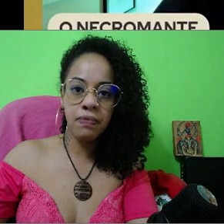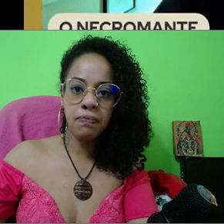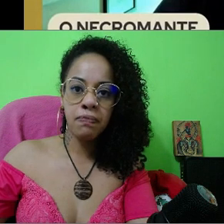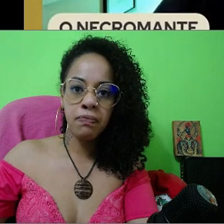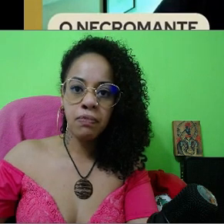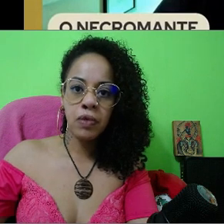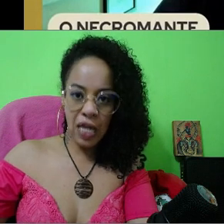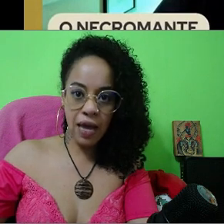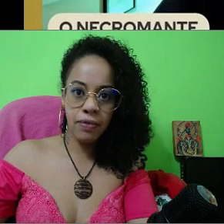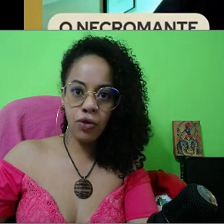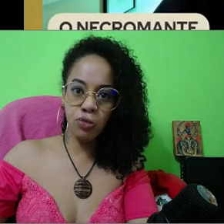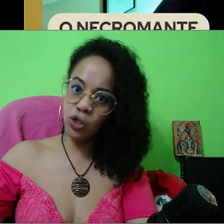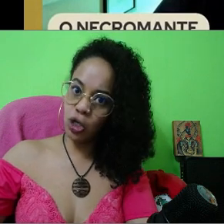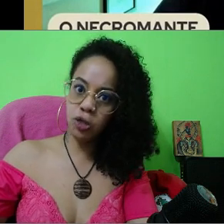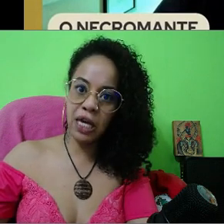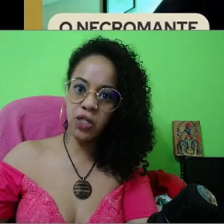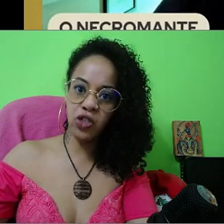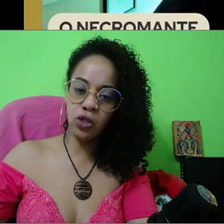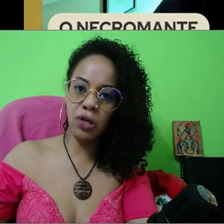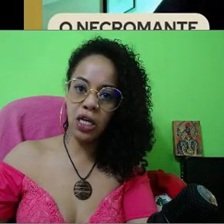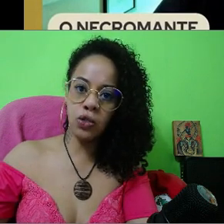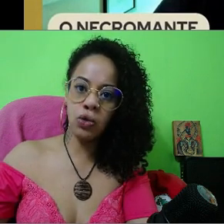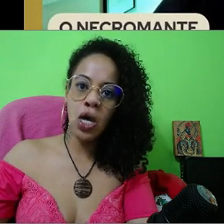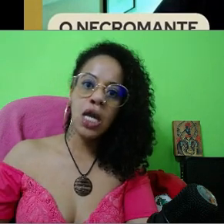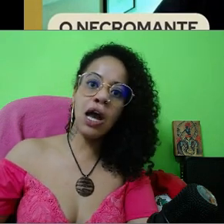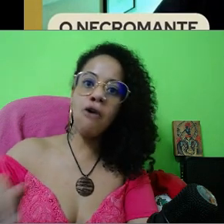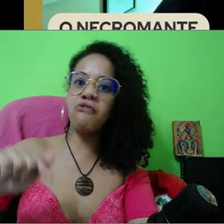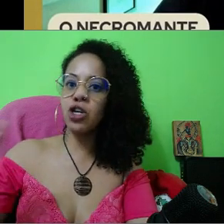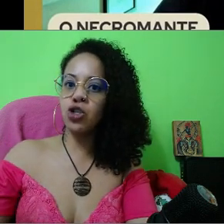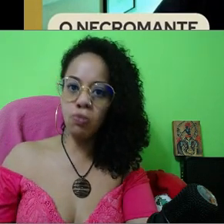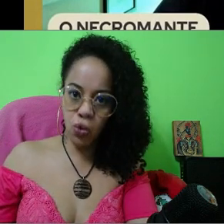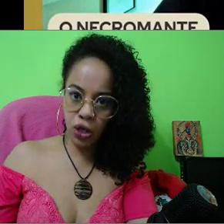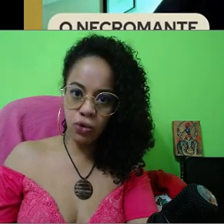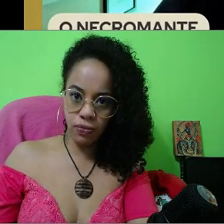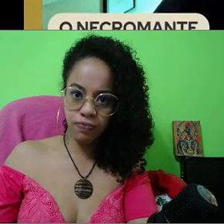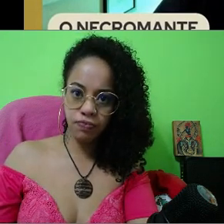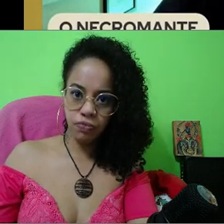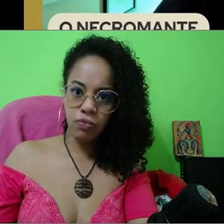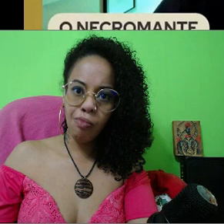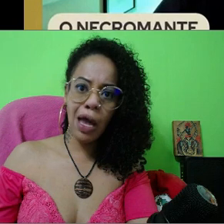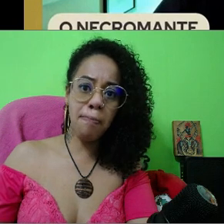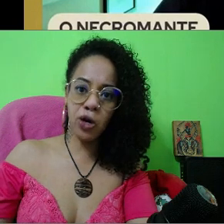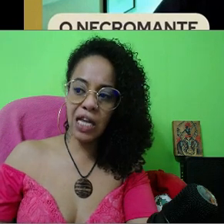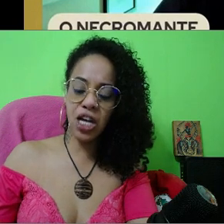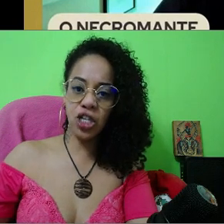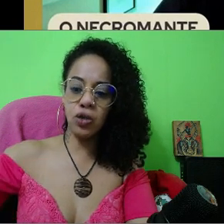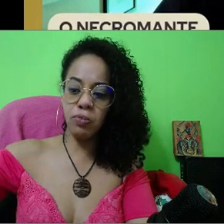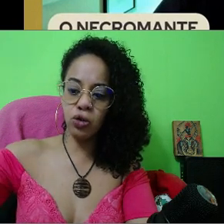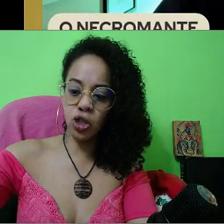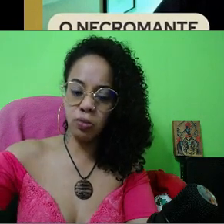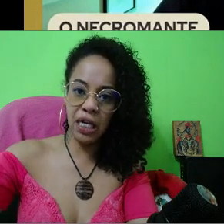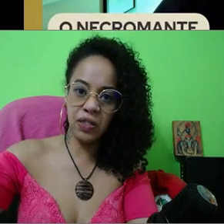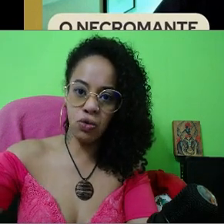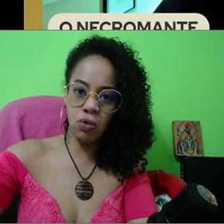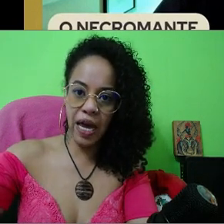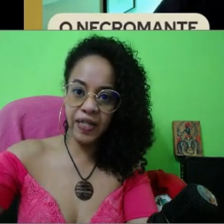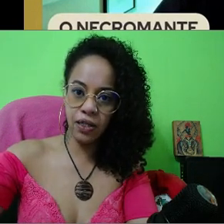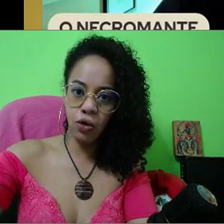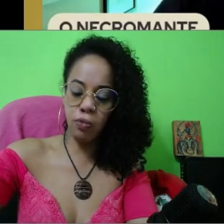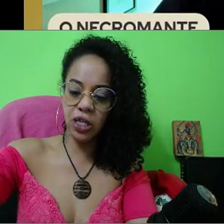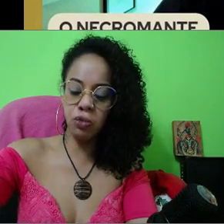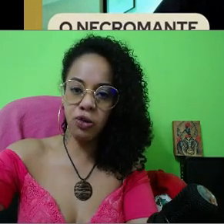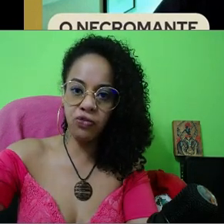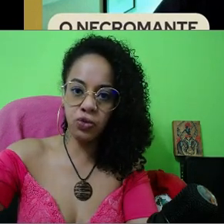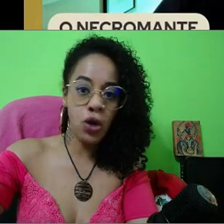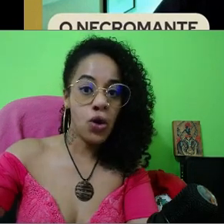de merda né como se nosso país fosse sobre isso não vejo muito abordagem sobre o nosso Brasil com